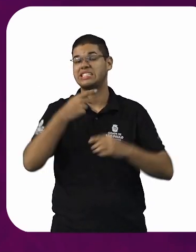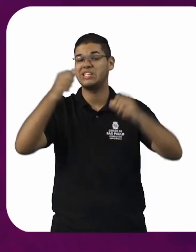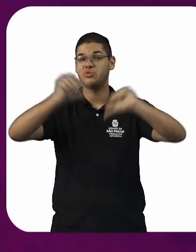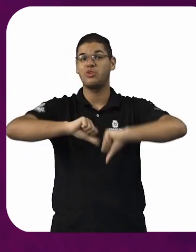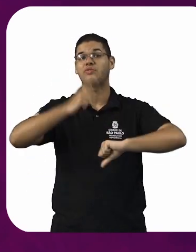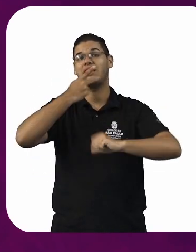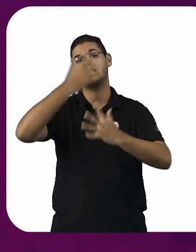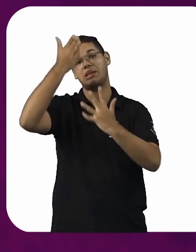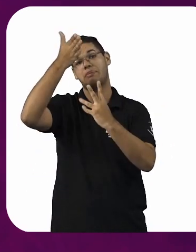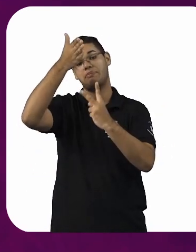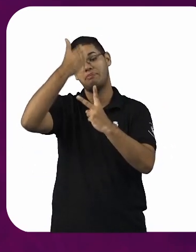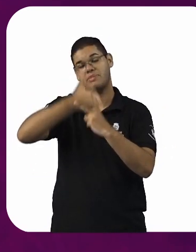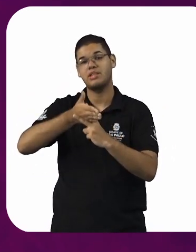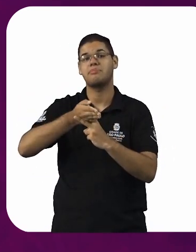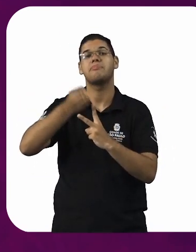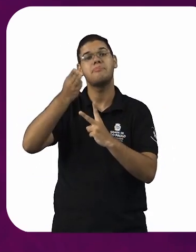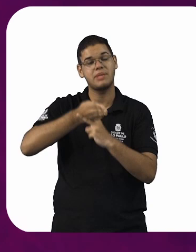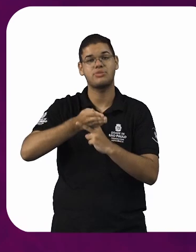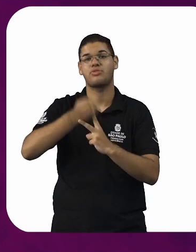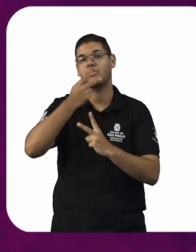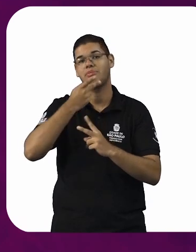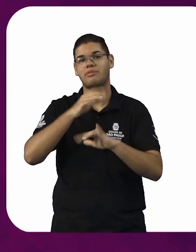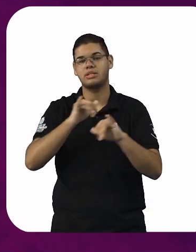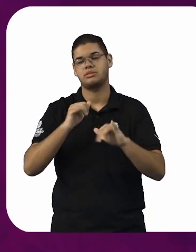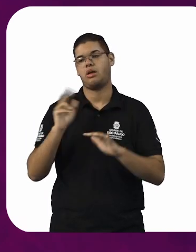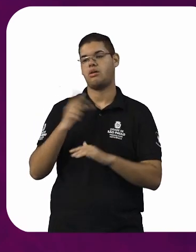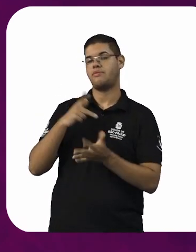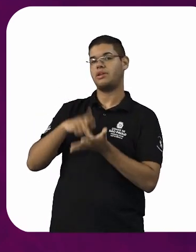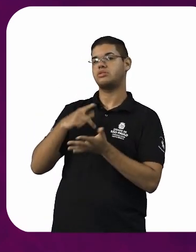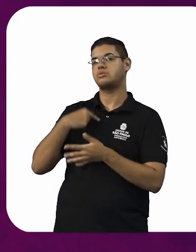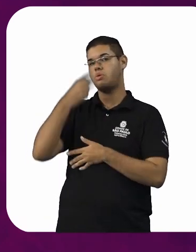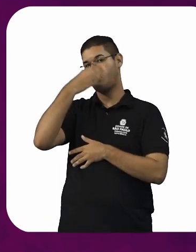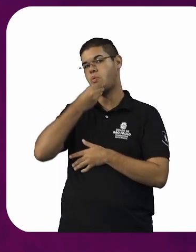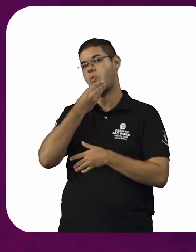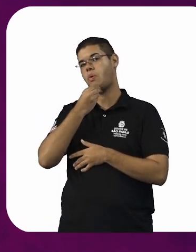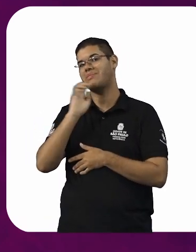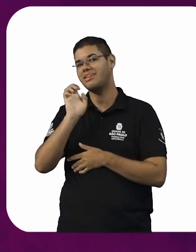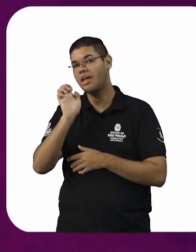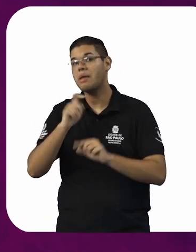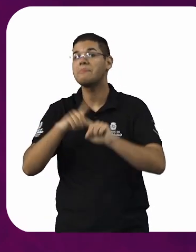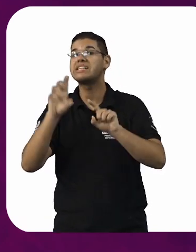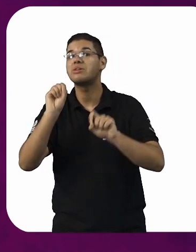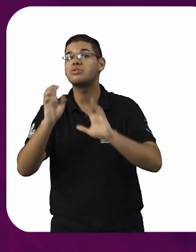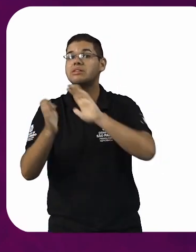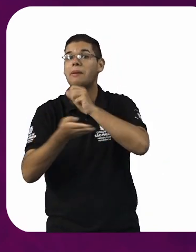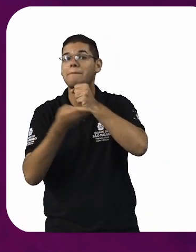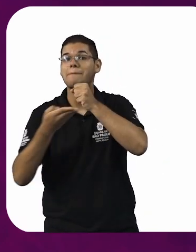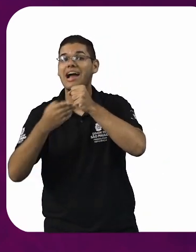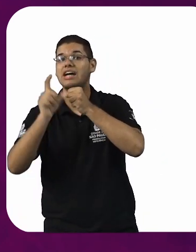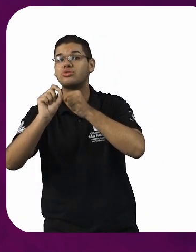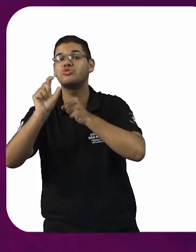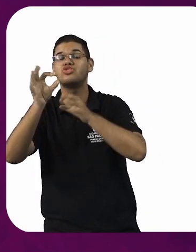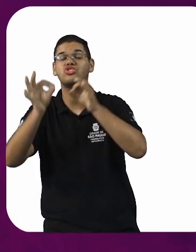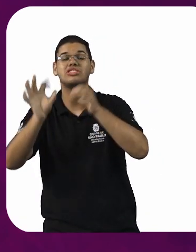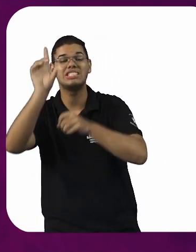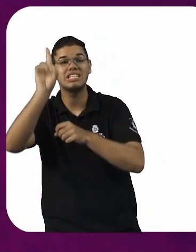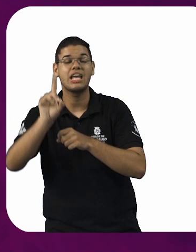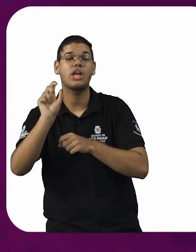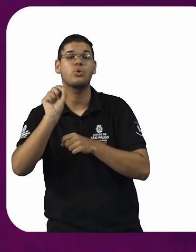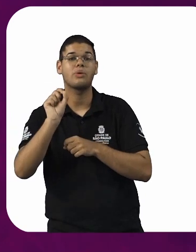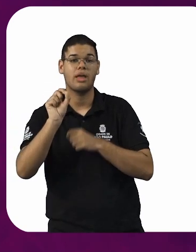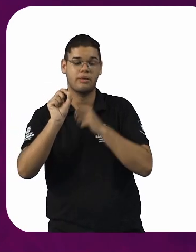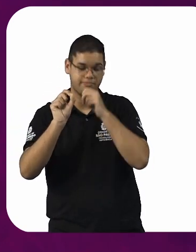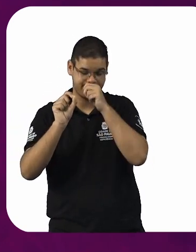duas caixinhas fechadas. Não é meu lugar de fala, eu sou um homem gay, mas enfim, uma coisa muito básica do direito de minorias, que a